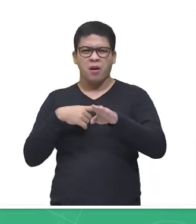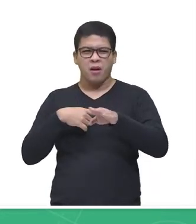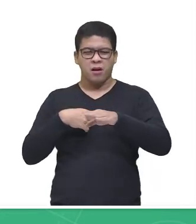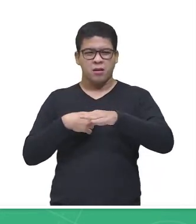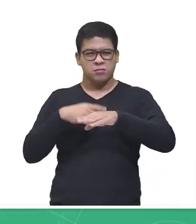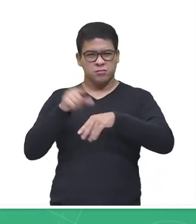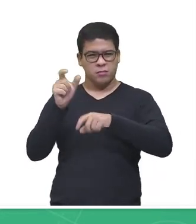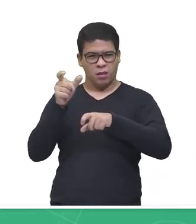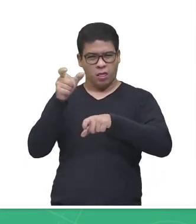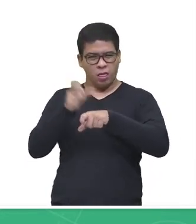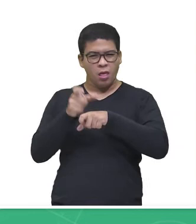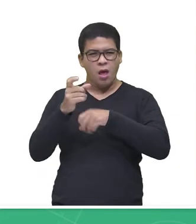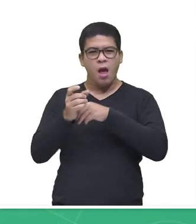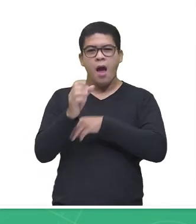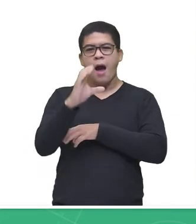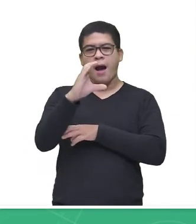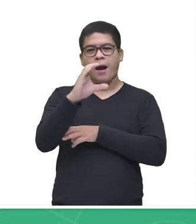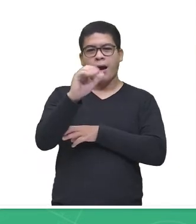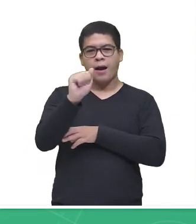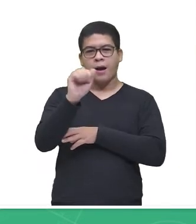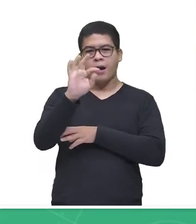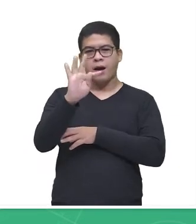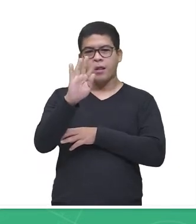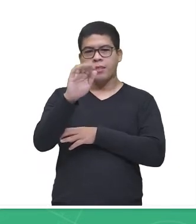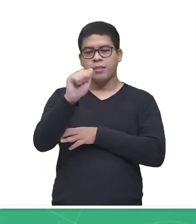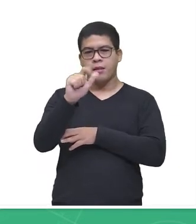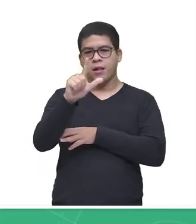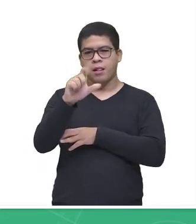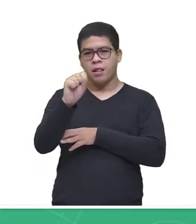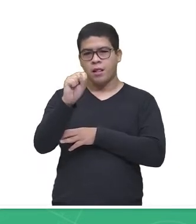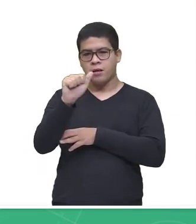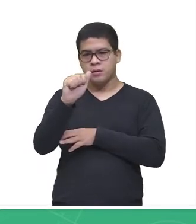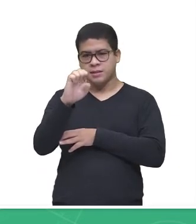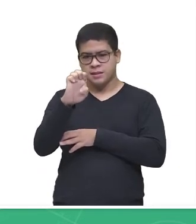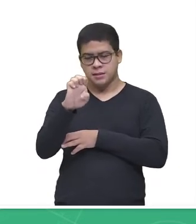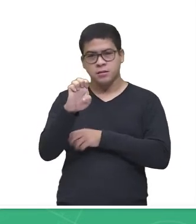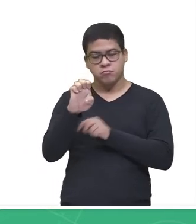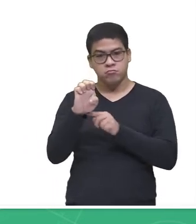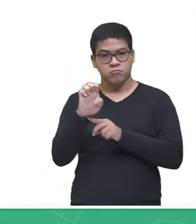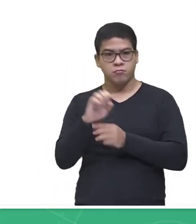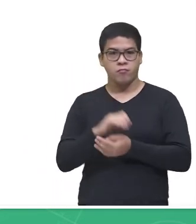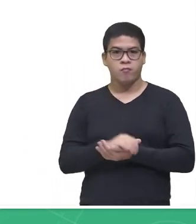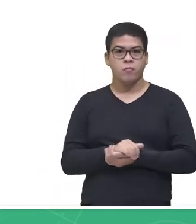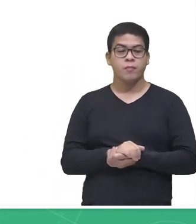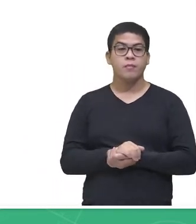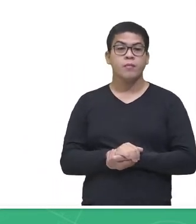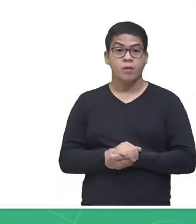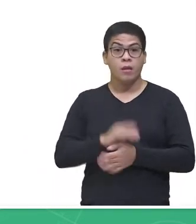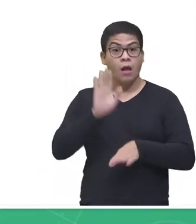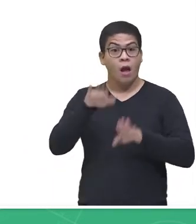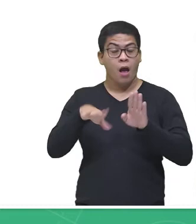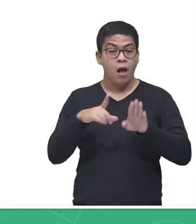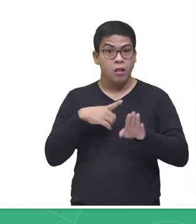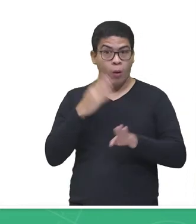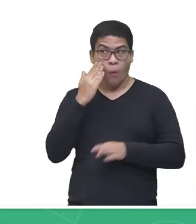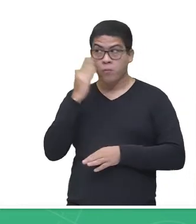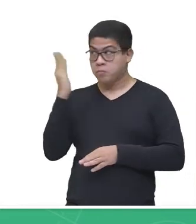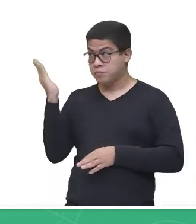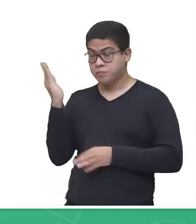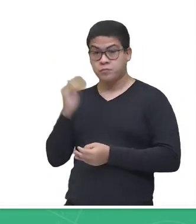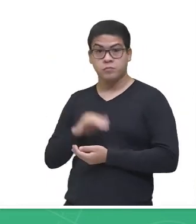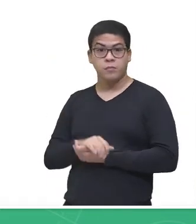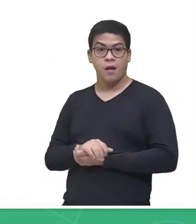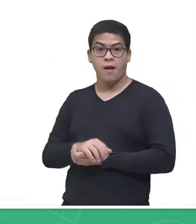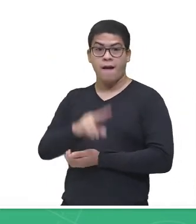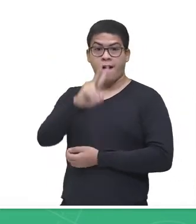para os lisossomos. Possuem essa enzima aqui, tá bom? E a outra organela que a gente vai observar são os